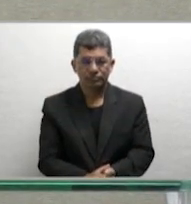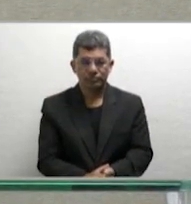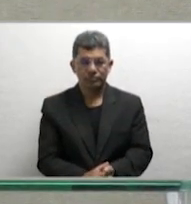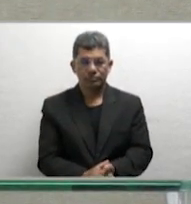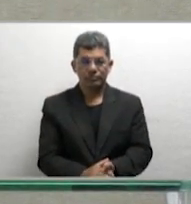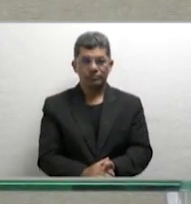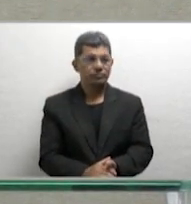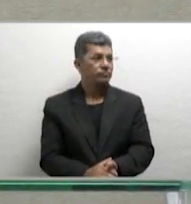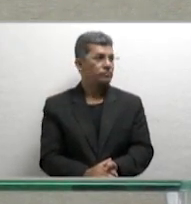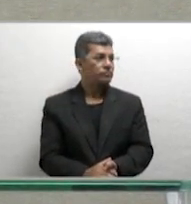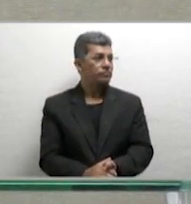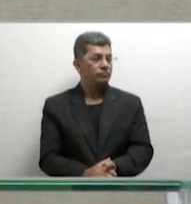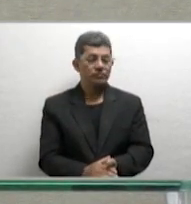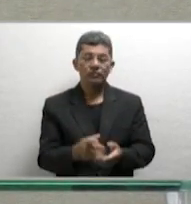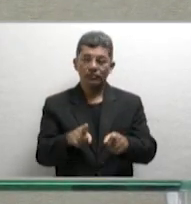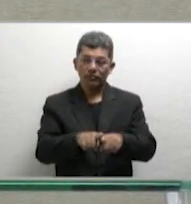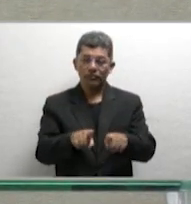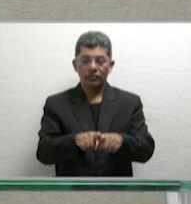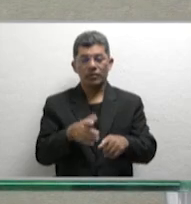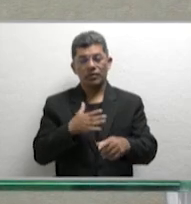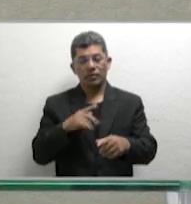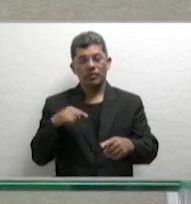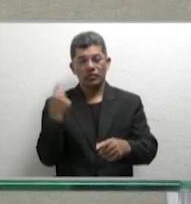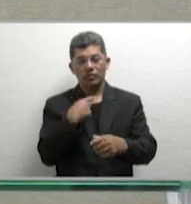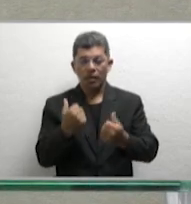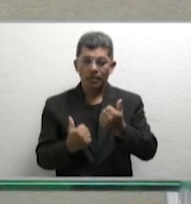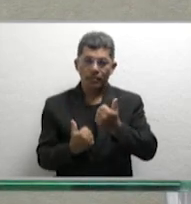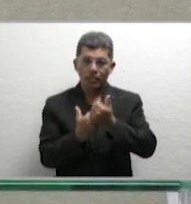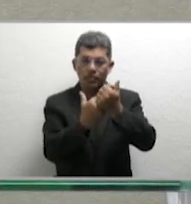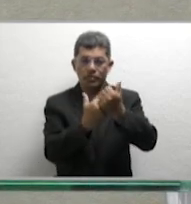vocês contam com o nosso apoio.